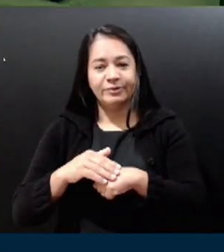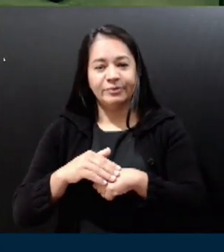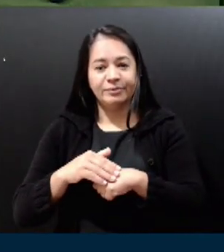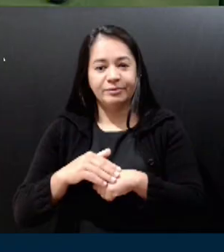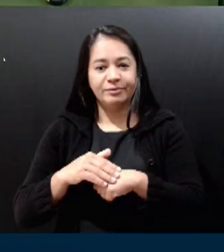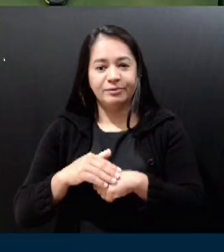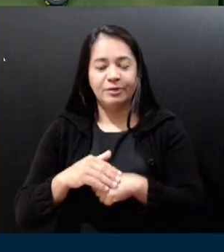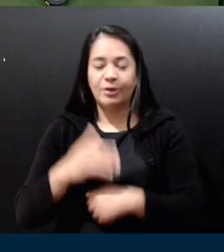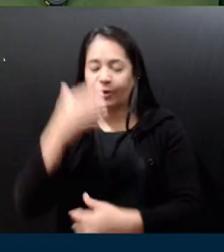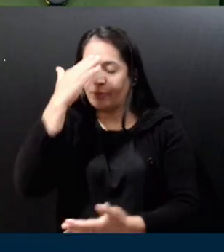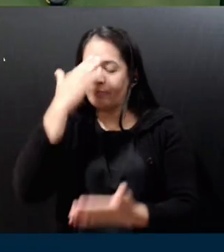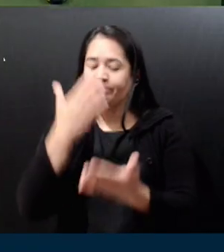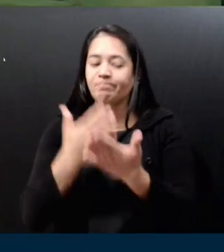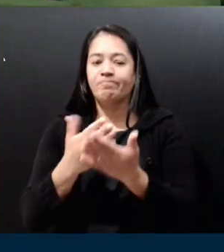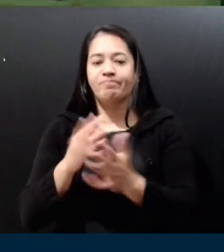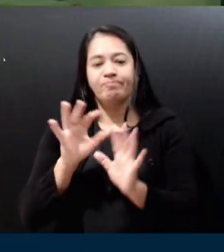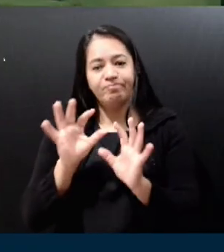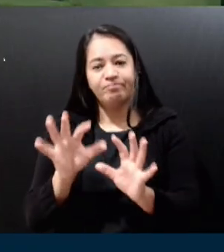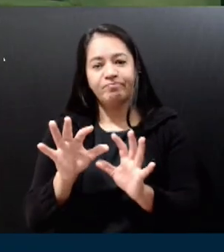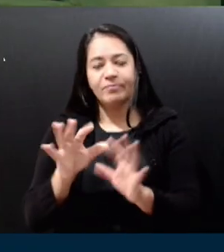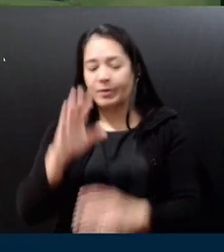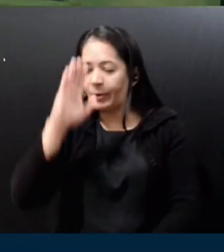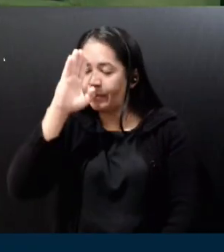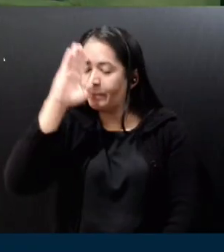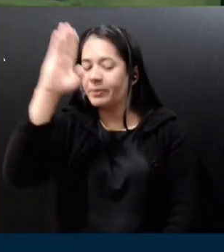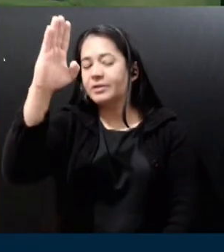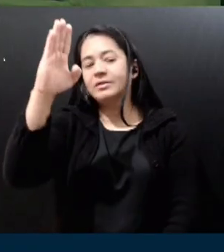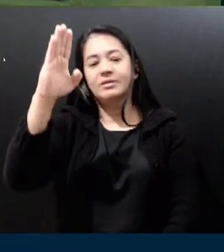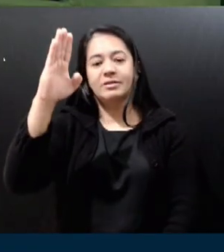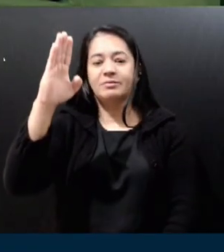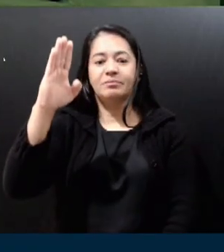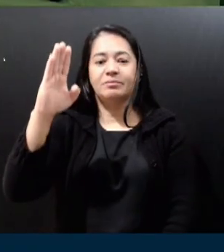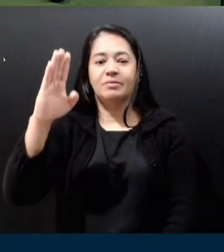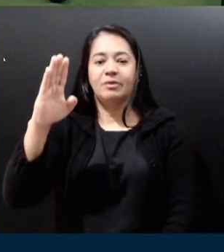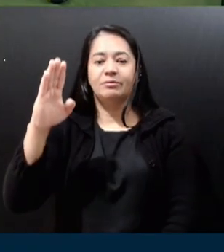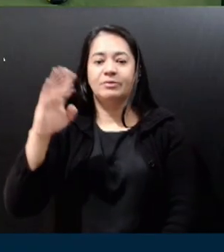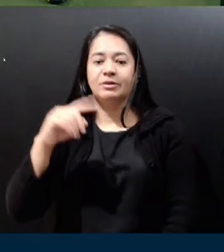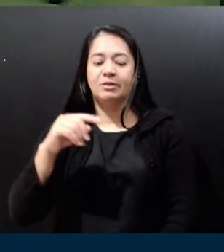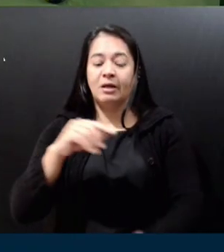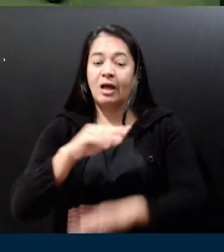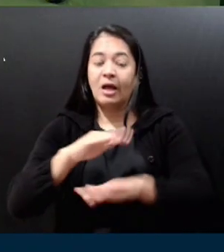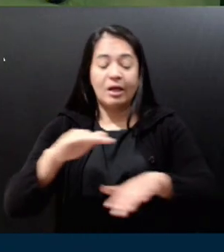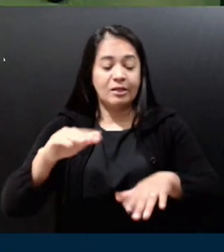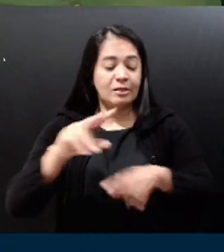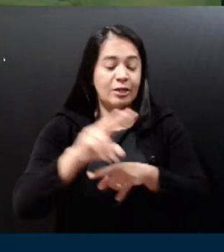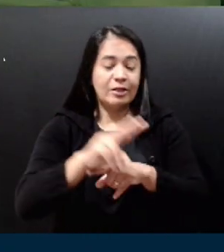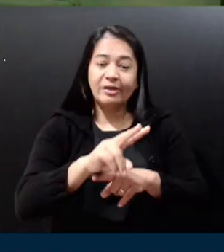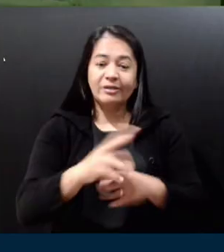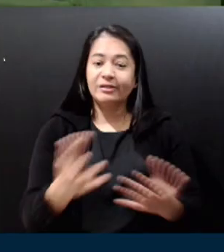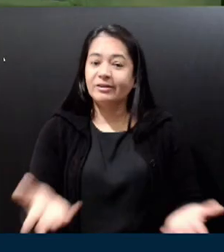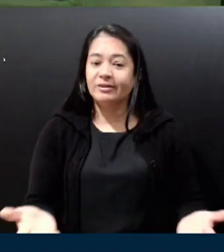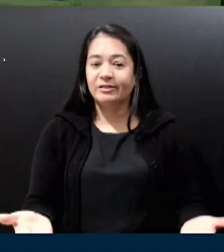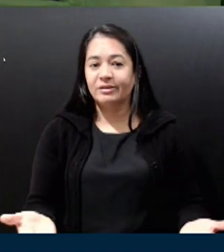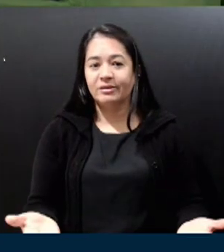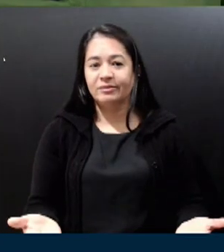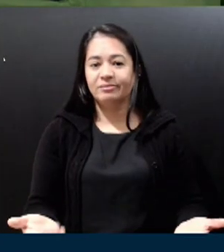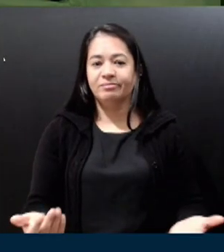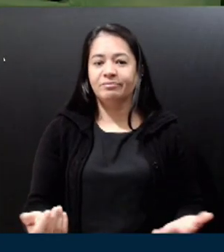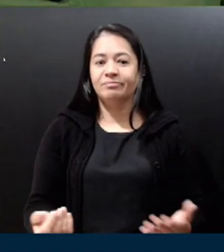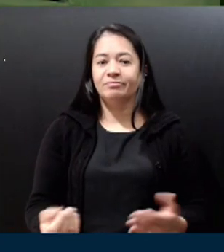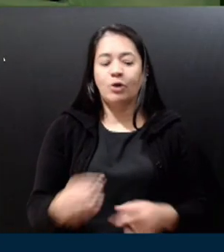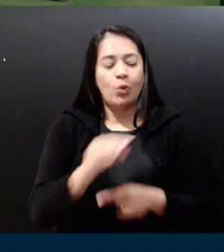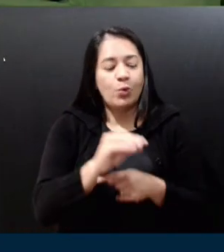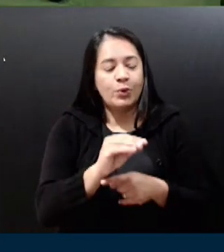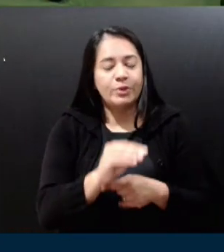isso é o principal para a criação, né, a criação de uma criança, pra que